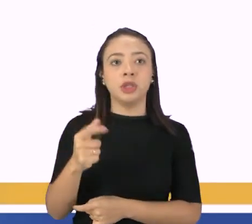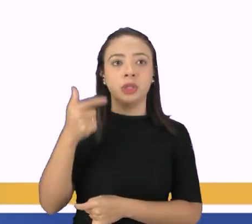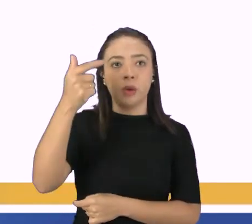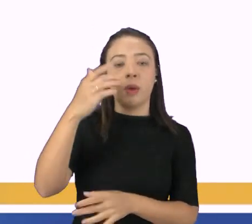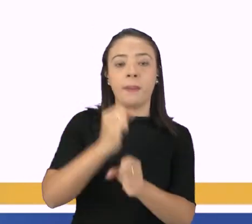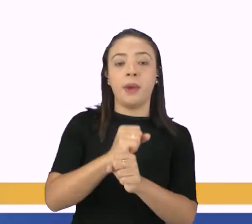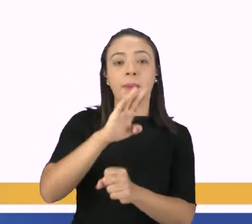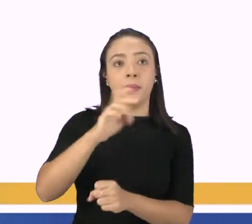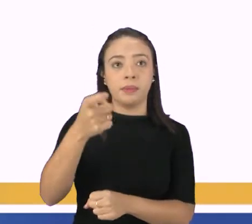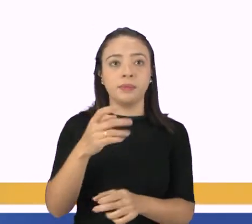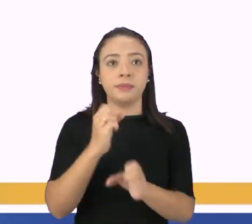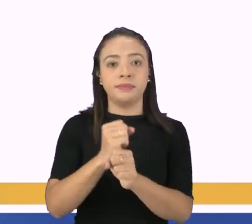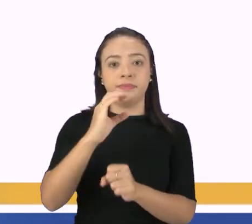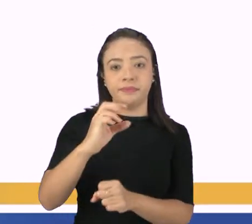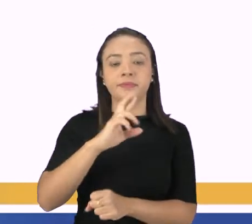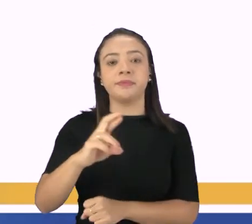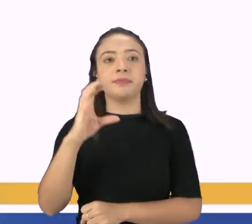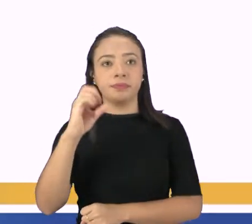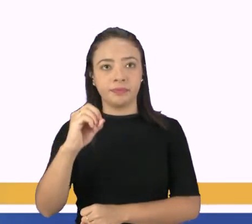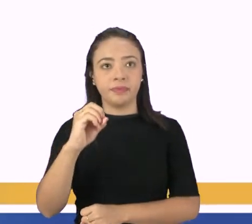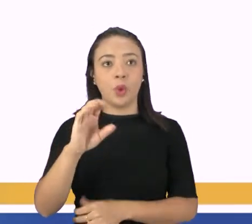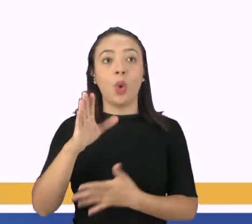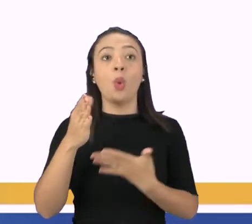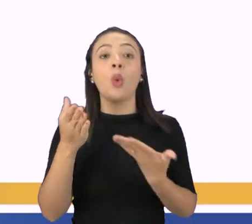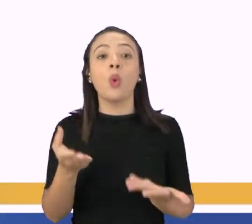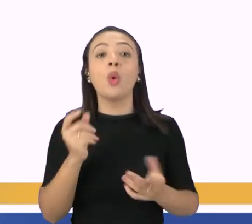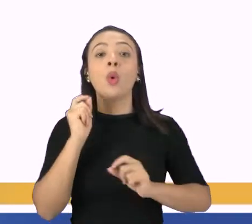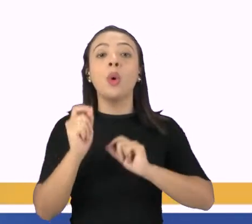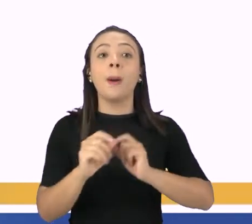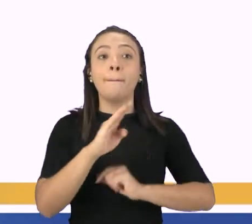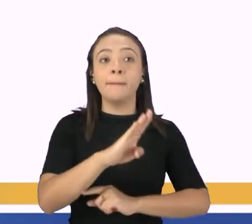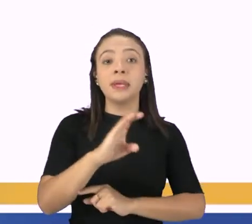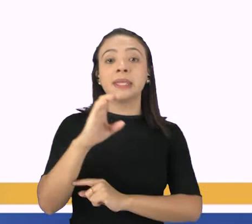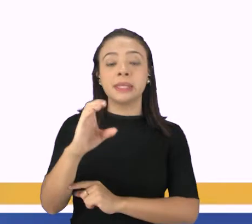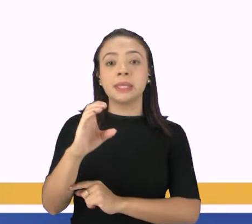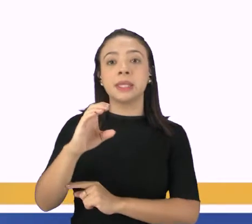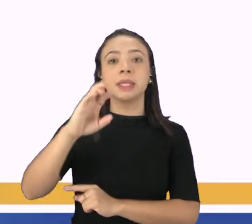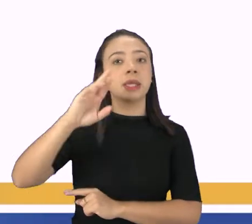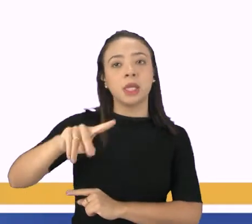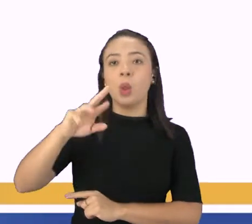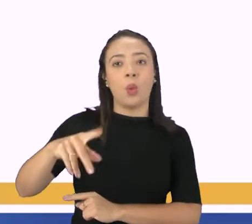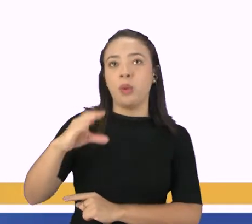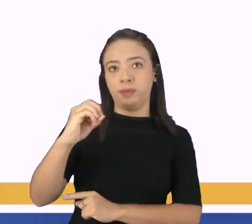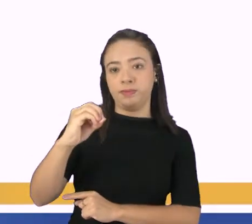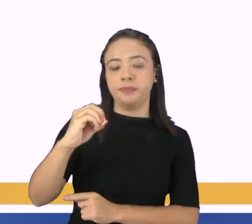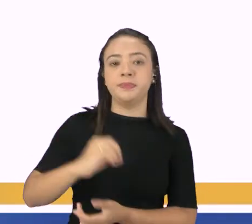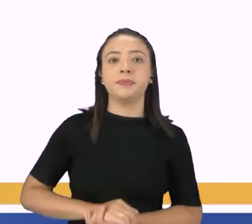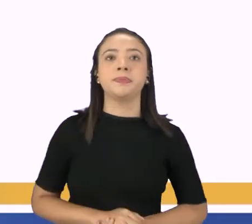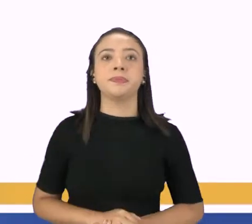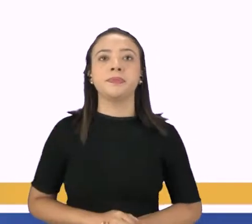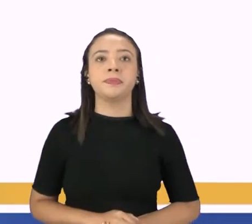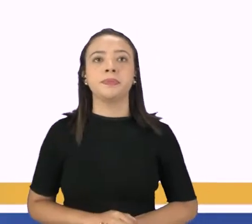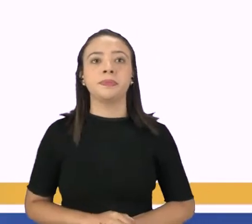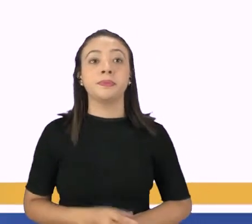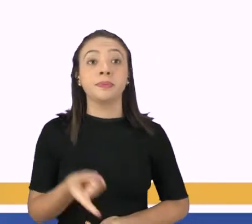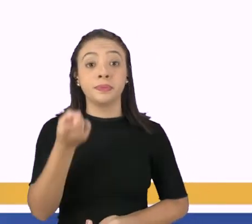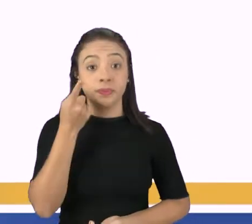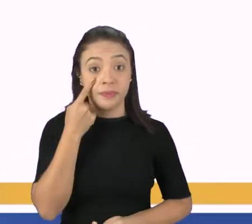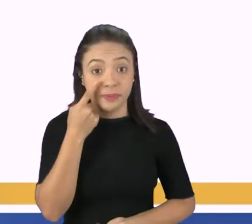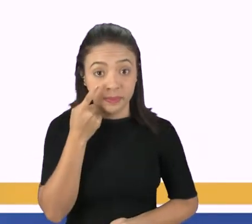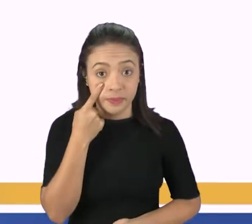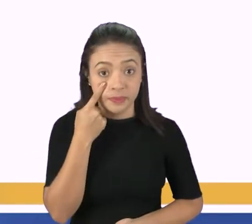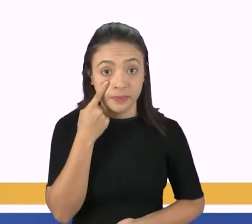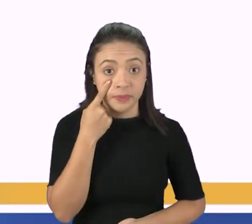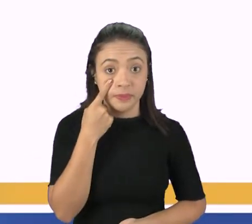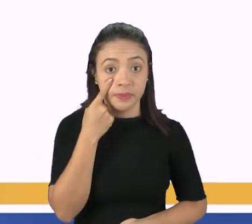igual a zero, em que b e c são não nulos, né? Então, observe aí,